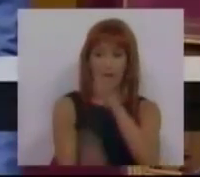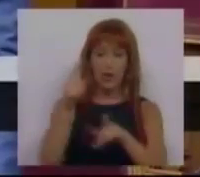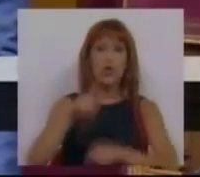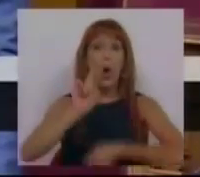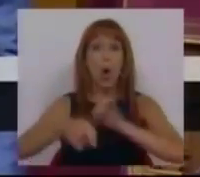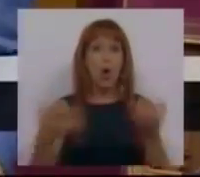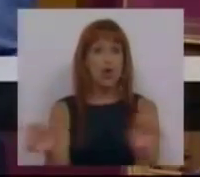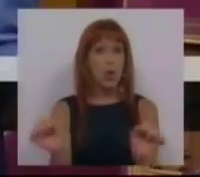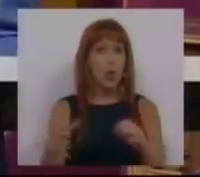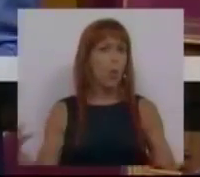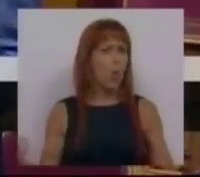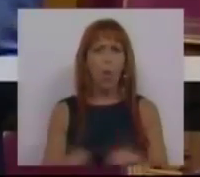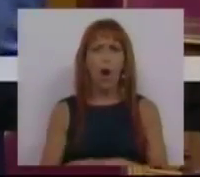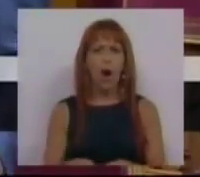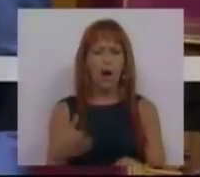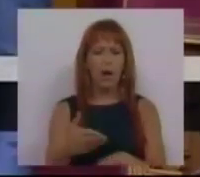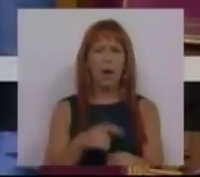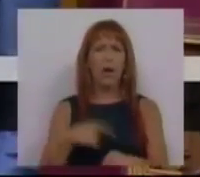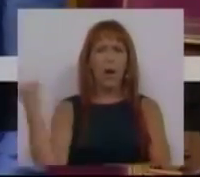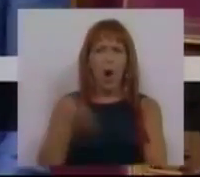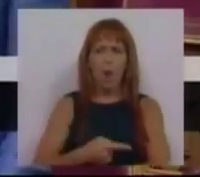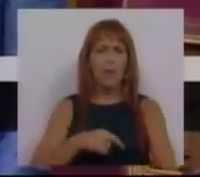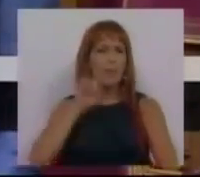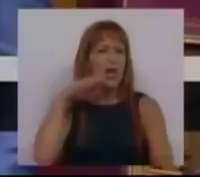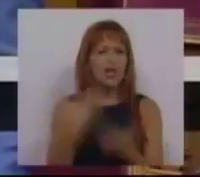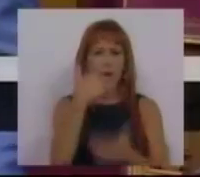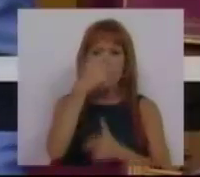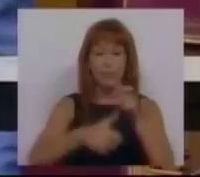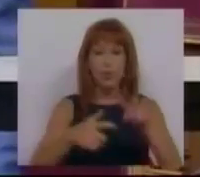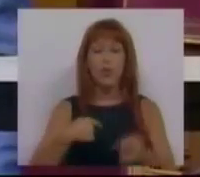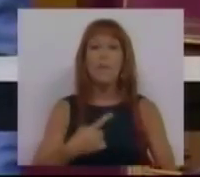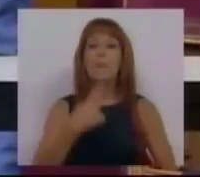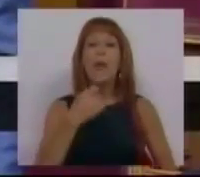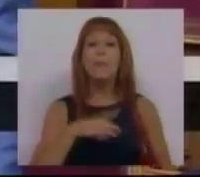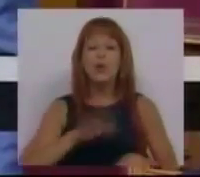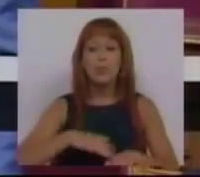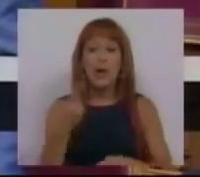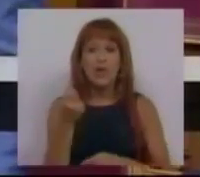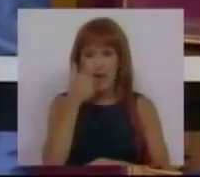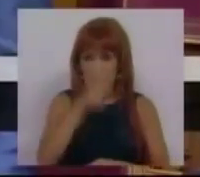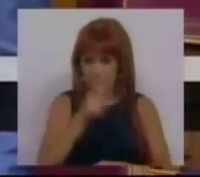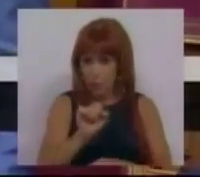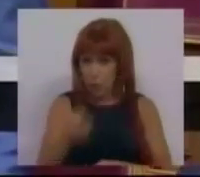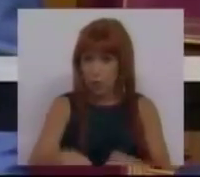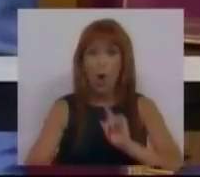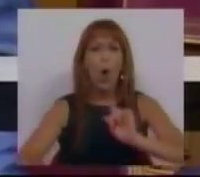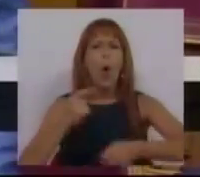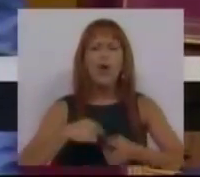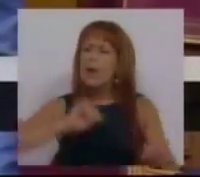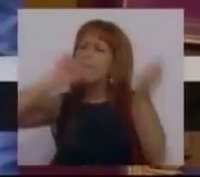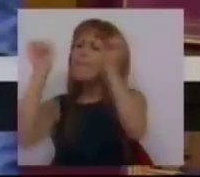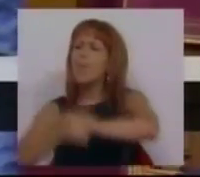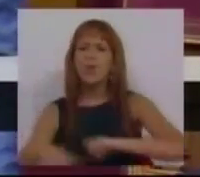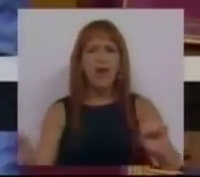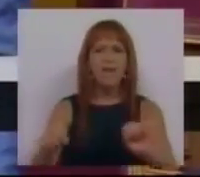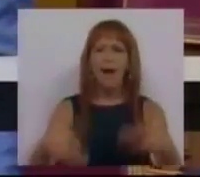nas quais não tem, de facto, uma teia forte que proteja as pessoas. E por isso as perguntas sobre dinheiro dos contribuintes, sobre o que é que tem que mudar